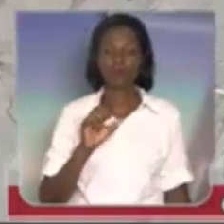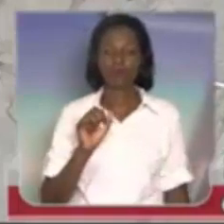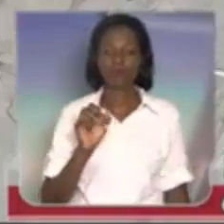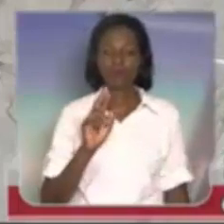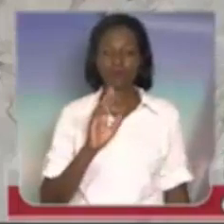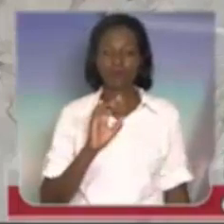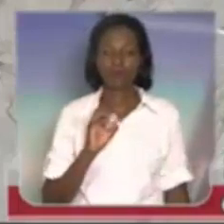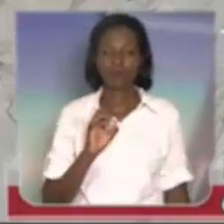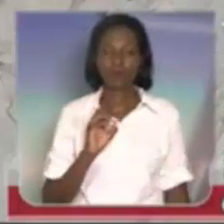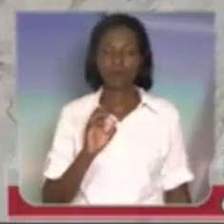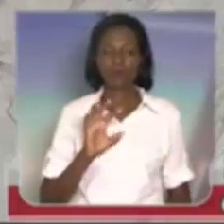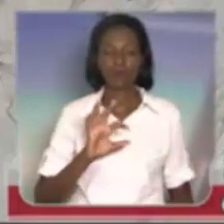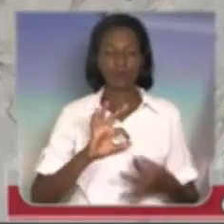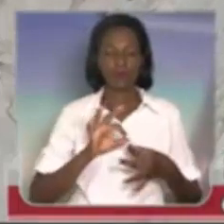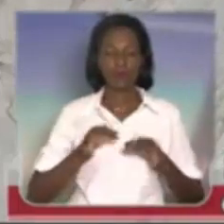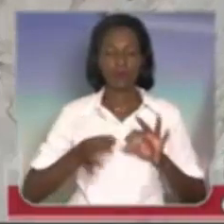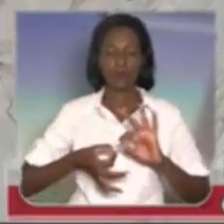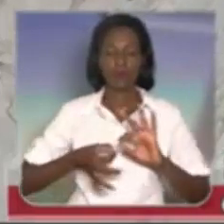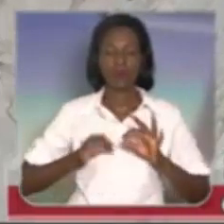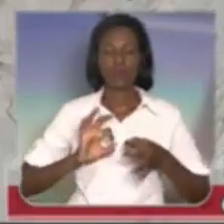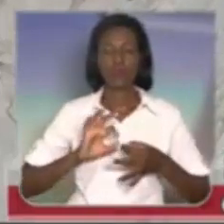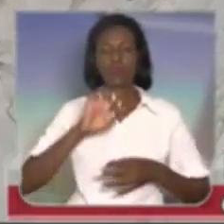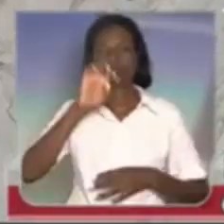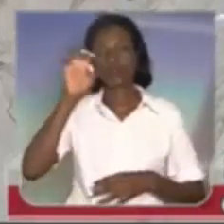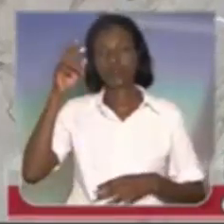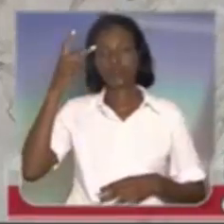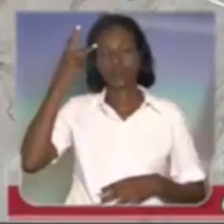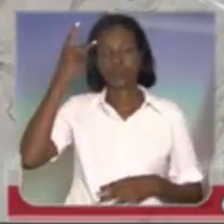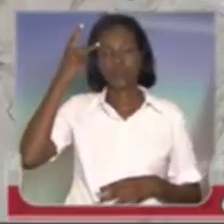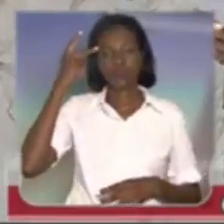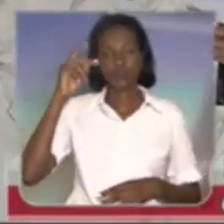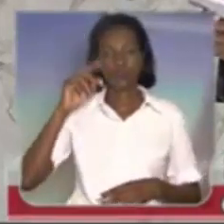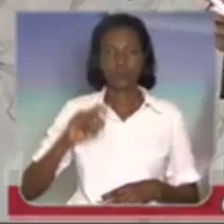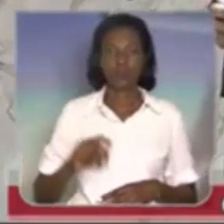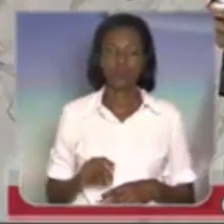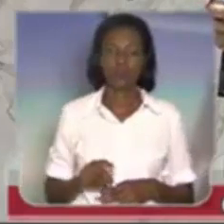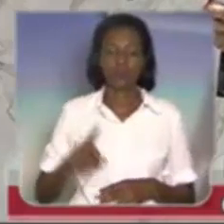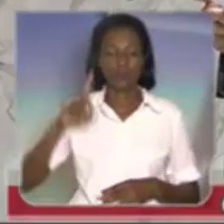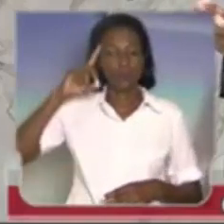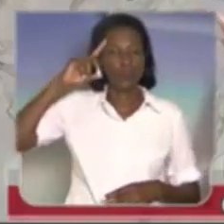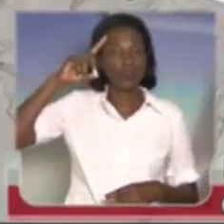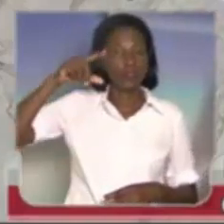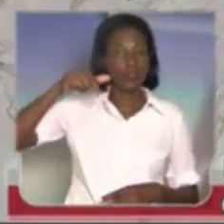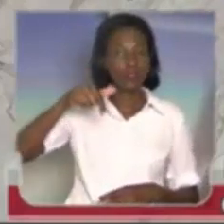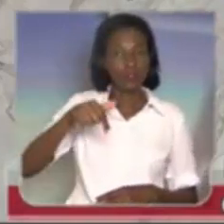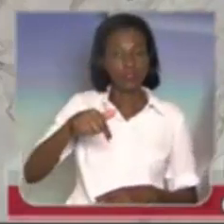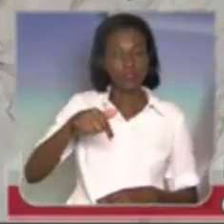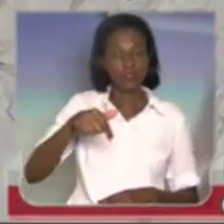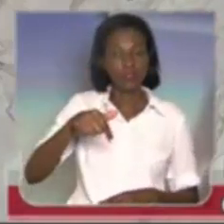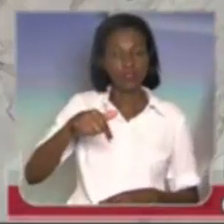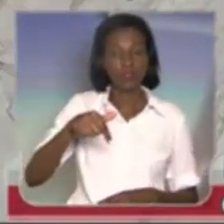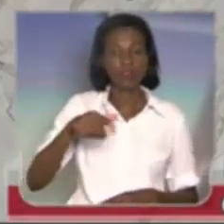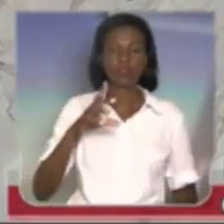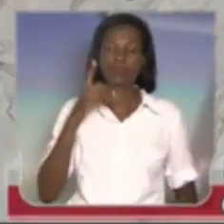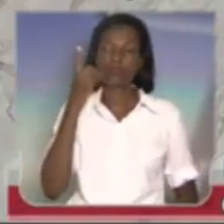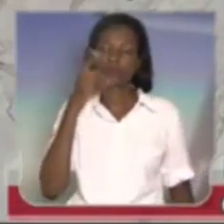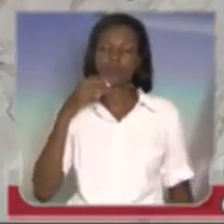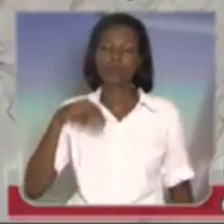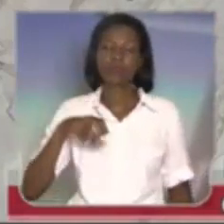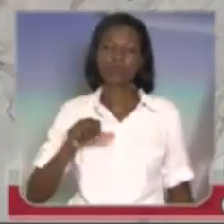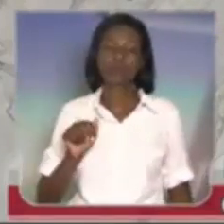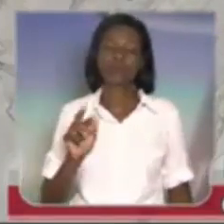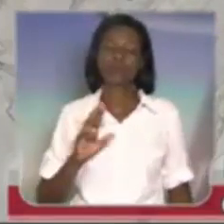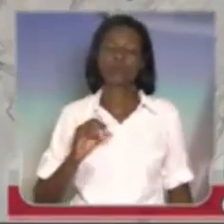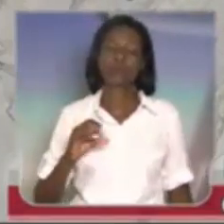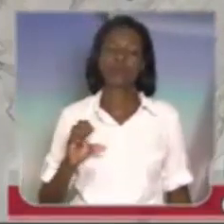foi publicada uma matéria no último dia 7 oficial Deputado Marcos Martins dizendo